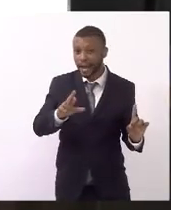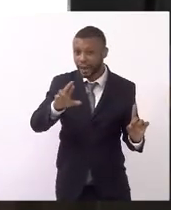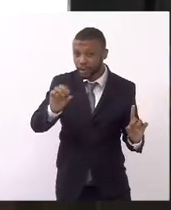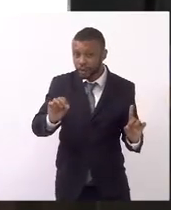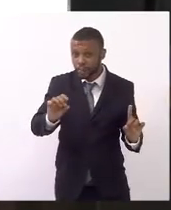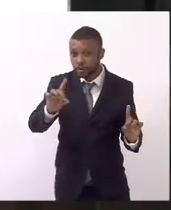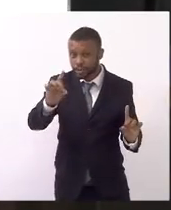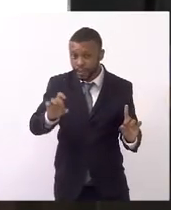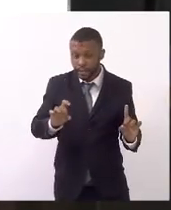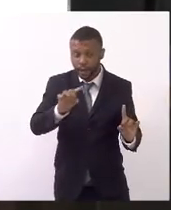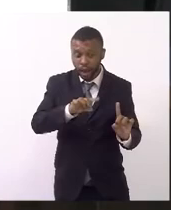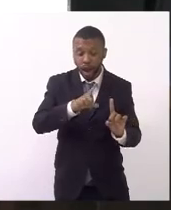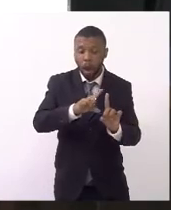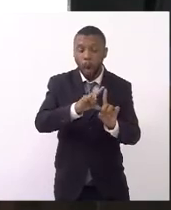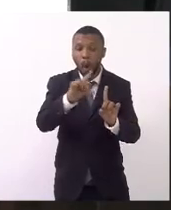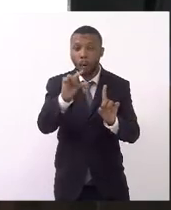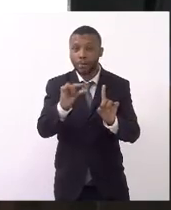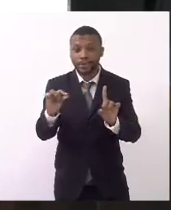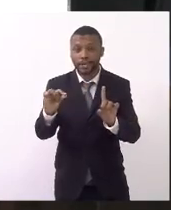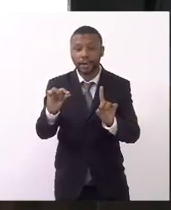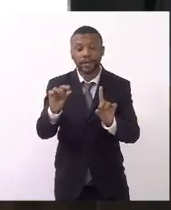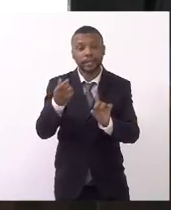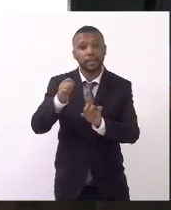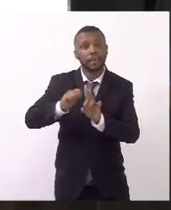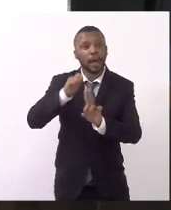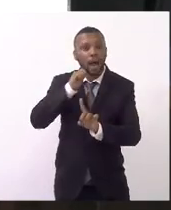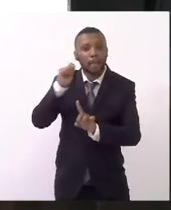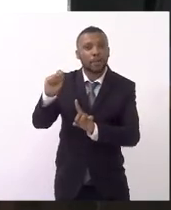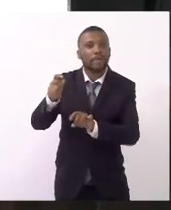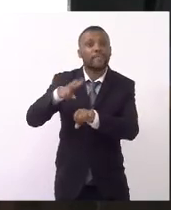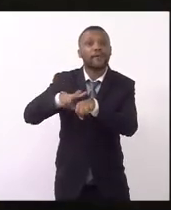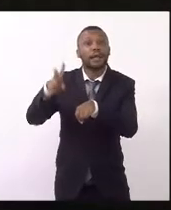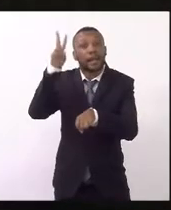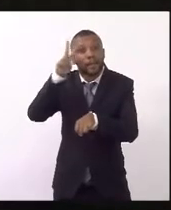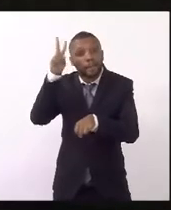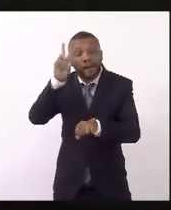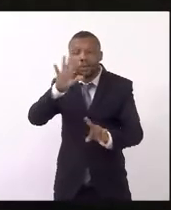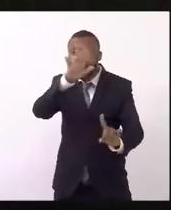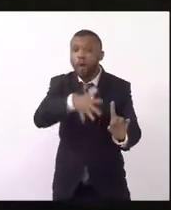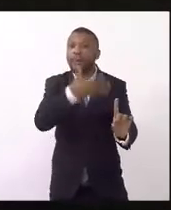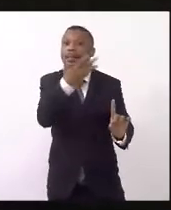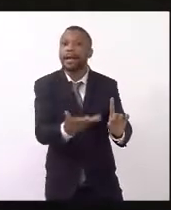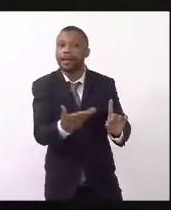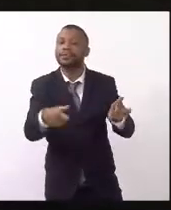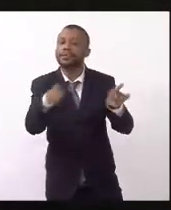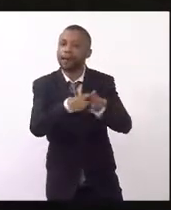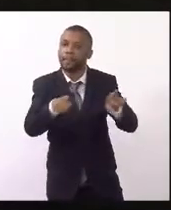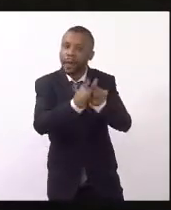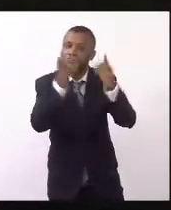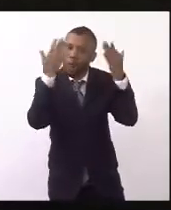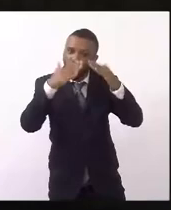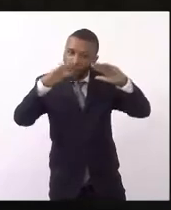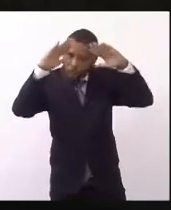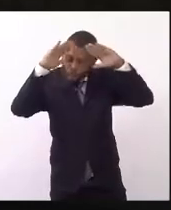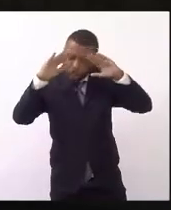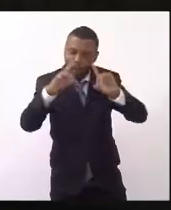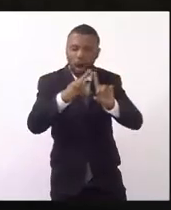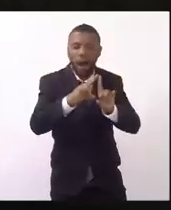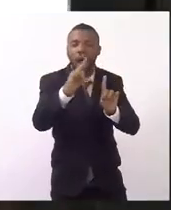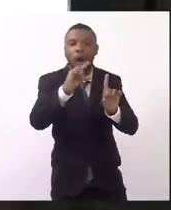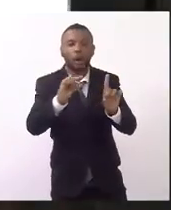sangue neste mês de abril o verde e lembrando que Verde em homenagem também ao